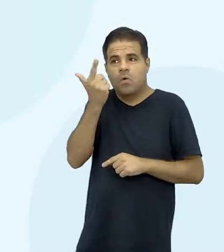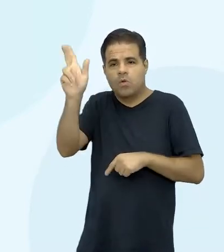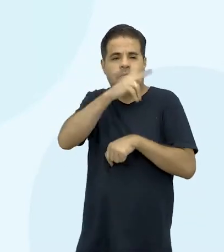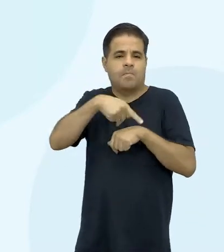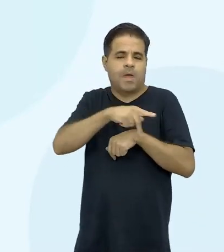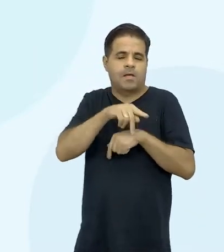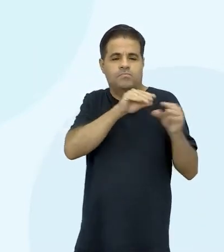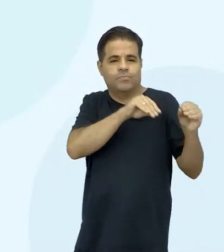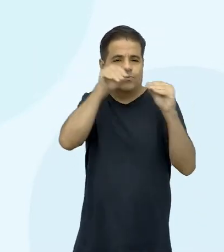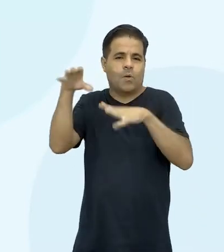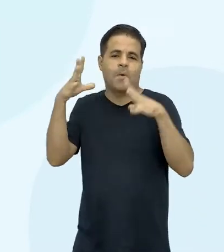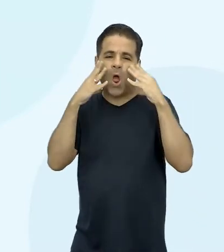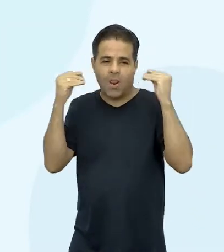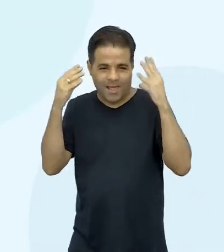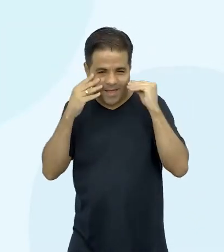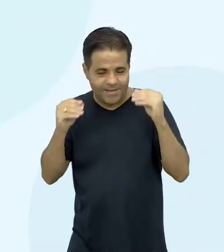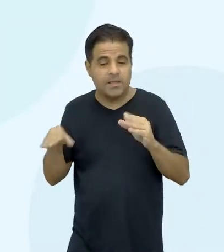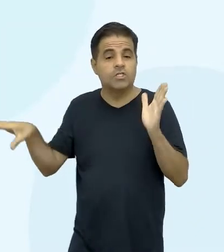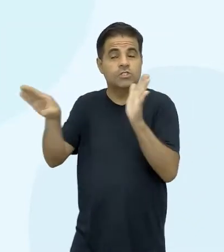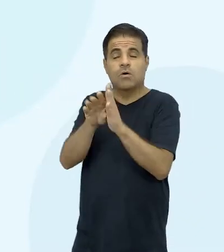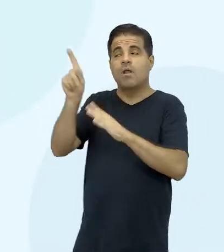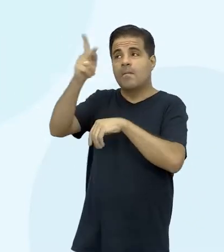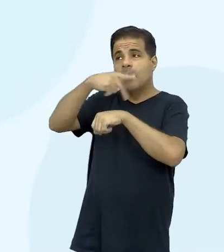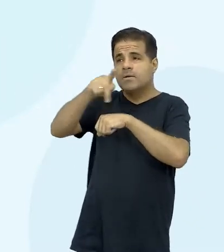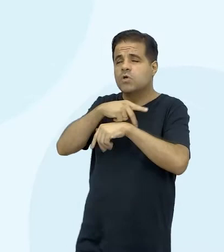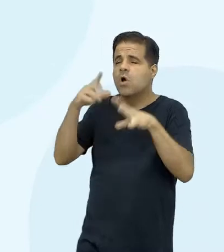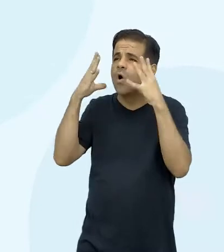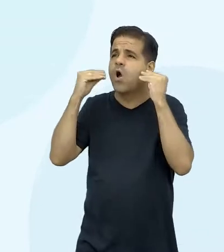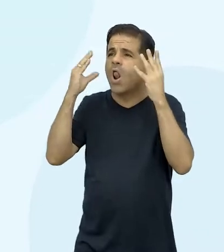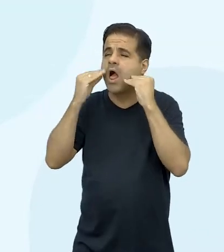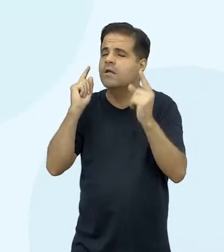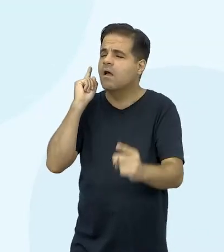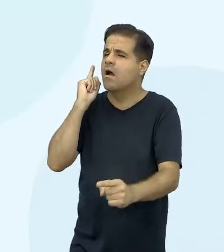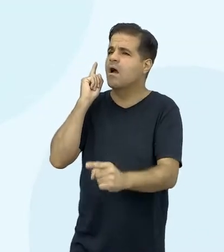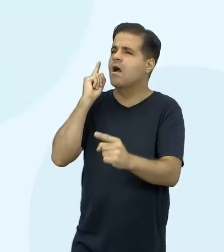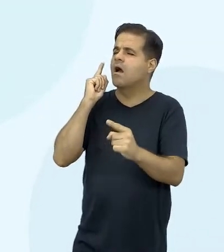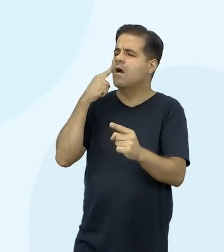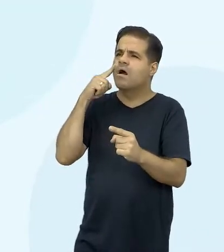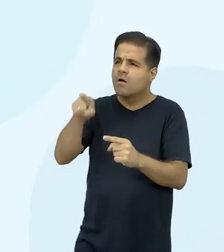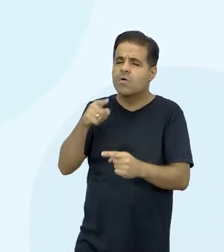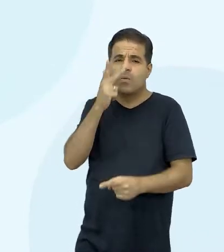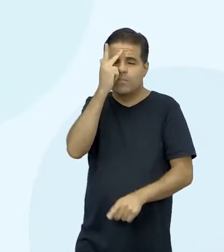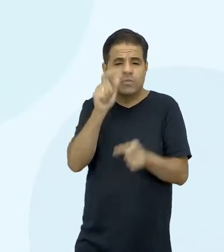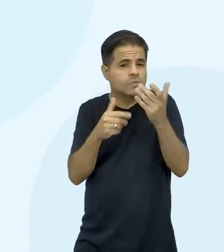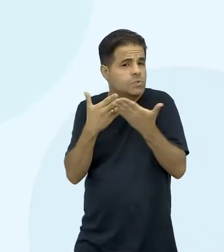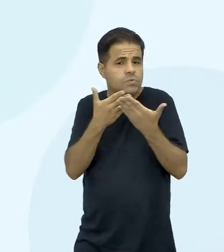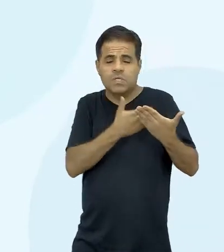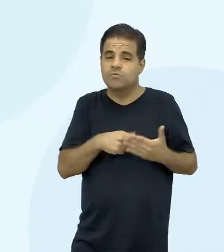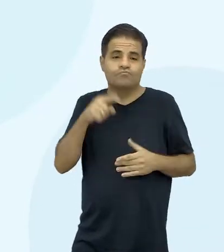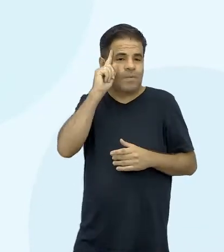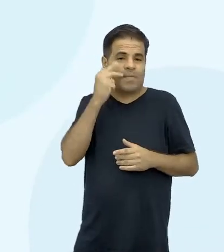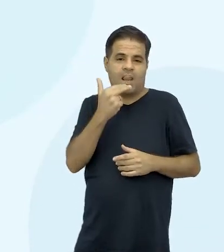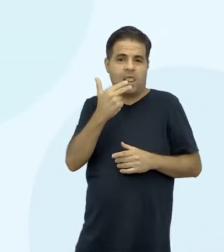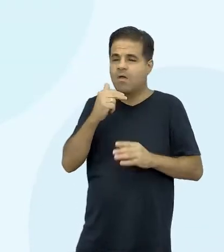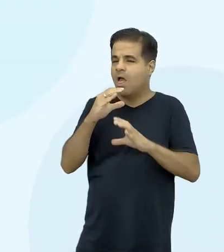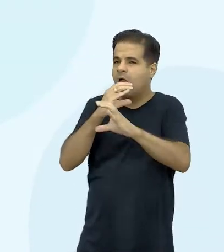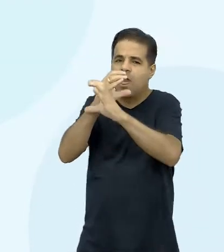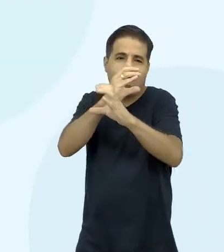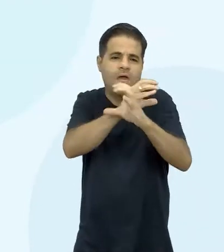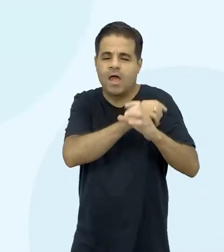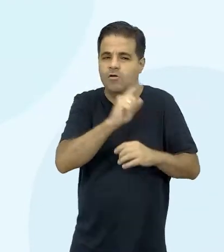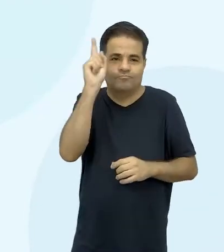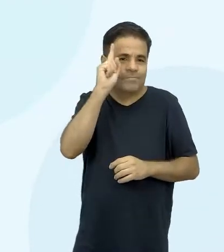e quando ele chegou na Holanda, ele se deparou com o fato de que os estudantes não sabiam a língua dele e ele não sabia a língua